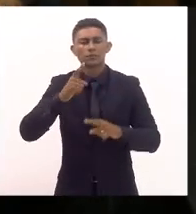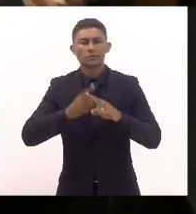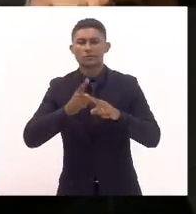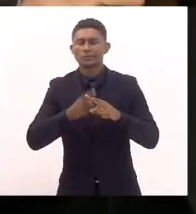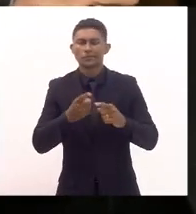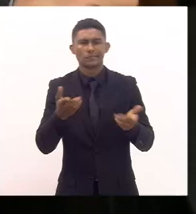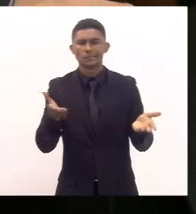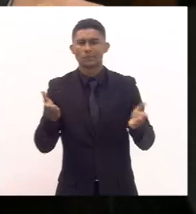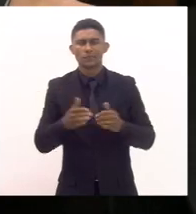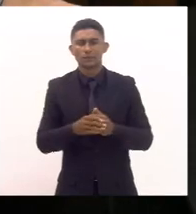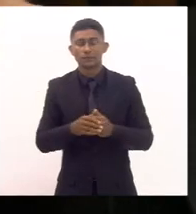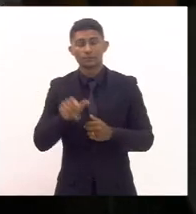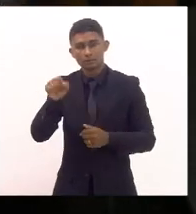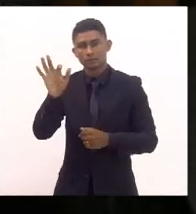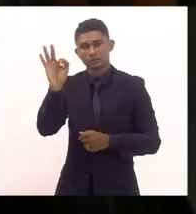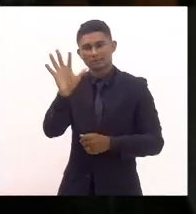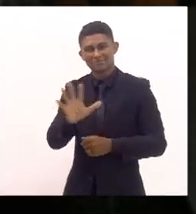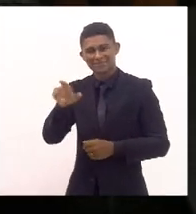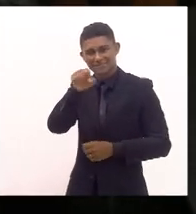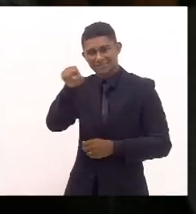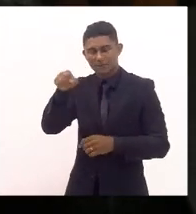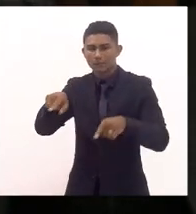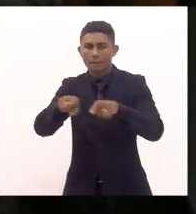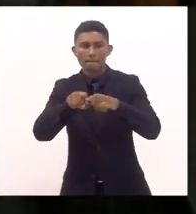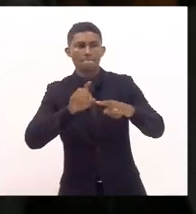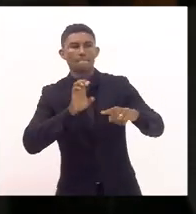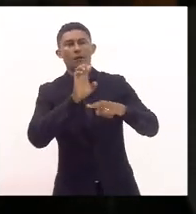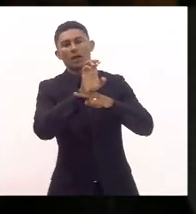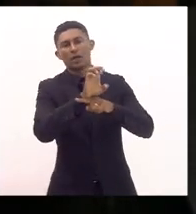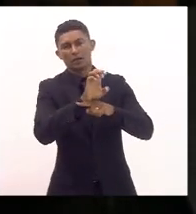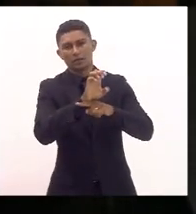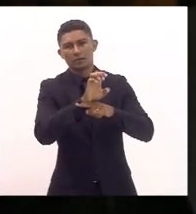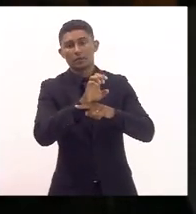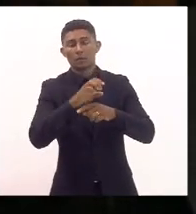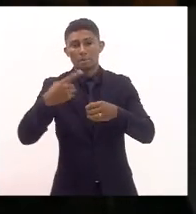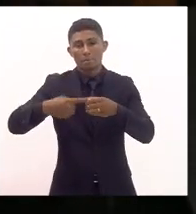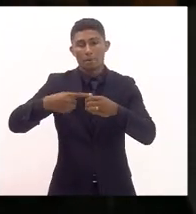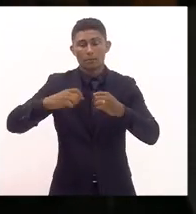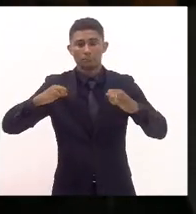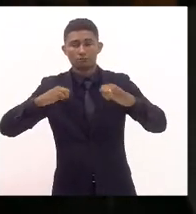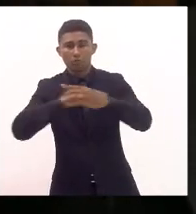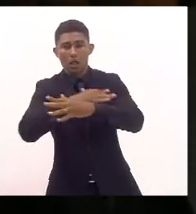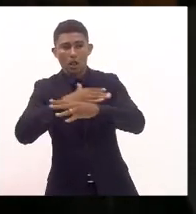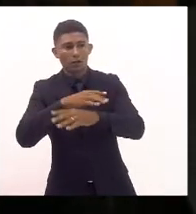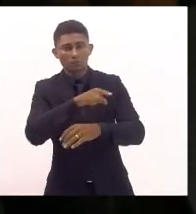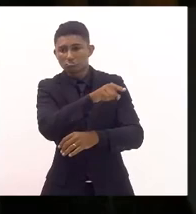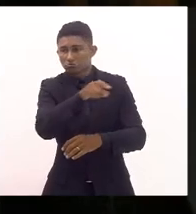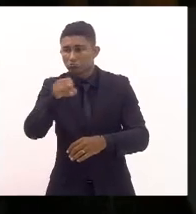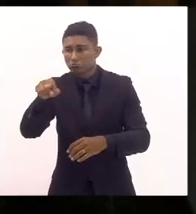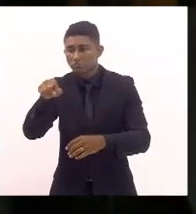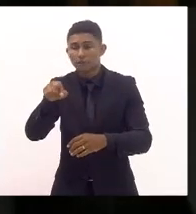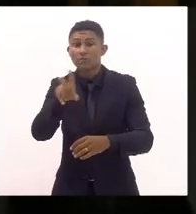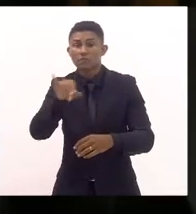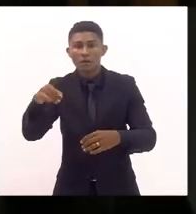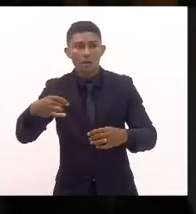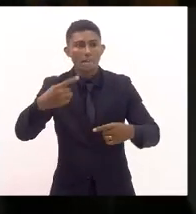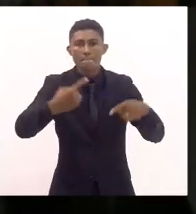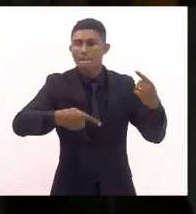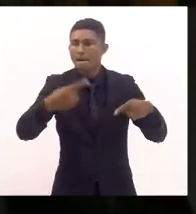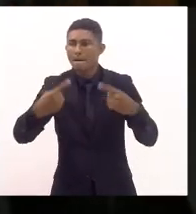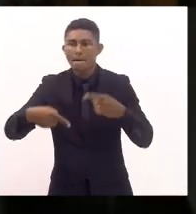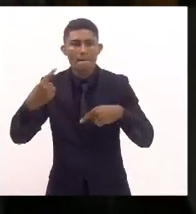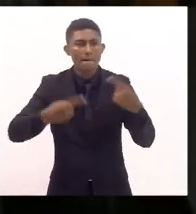porque a união os estados e os municípios vão disputar